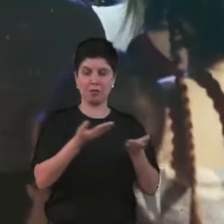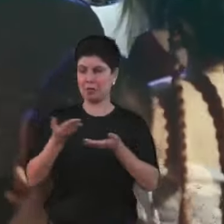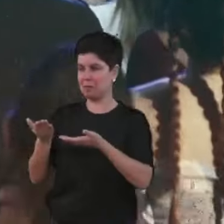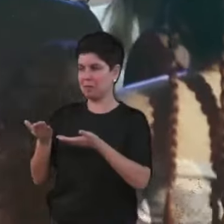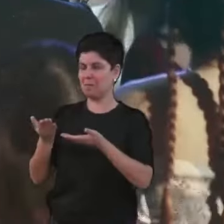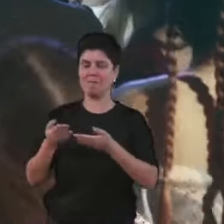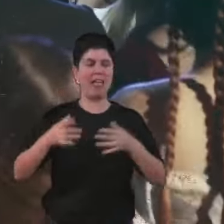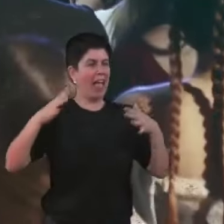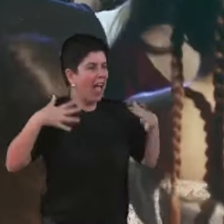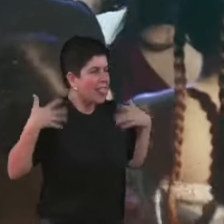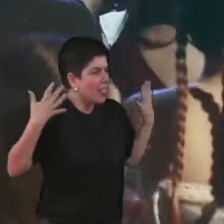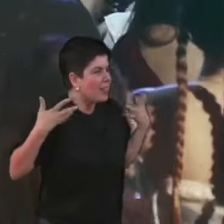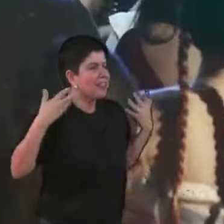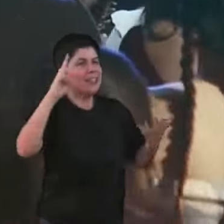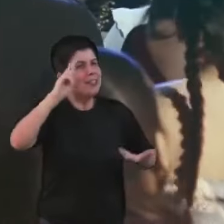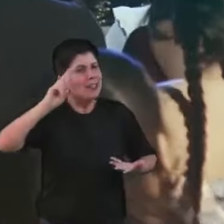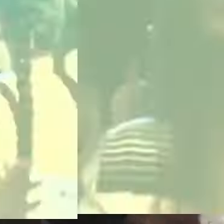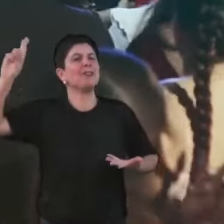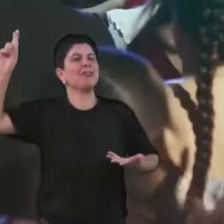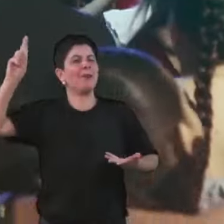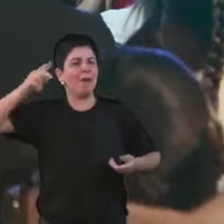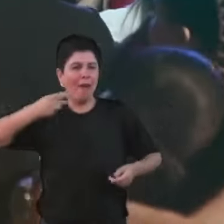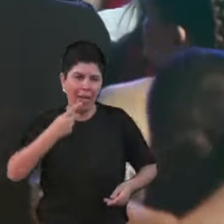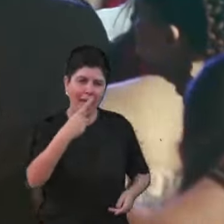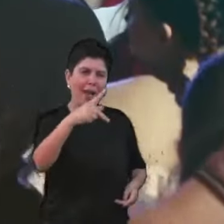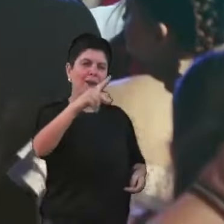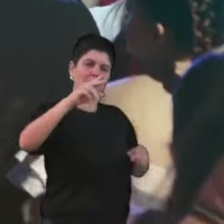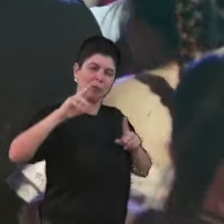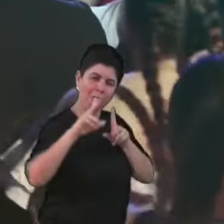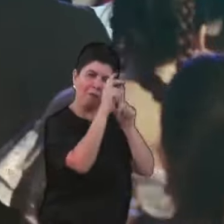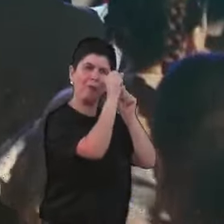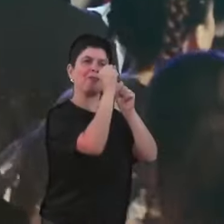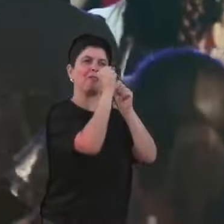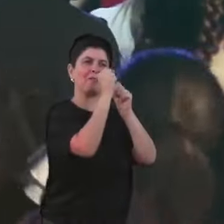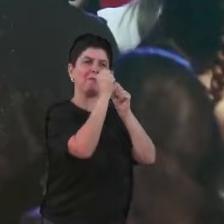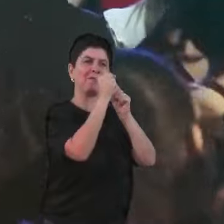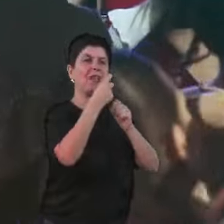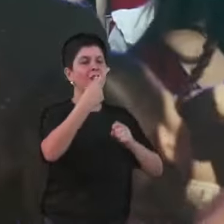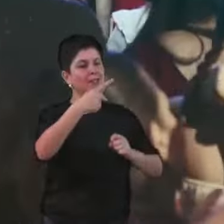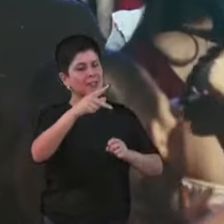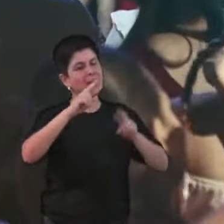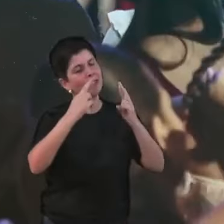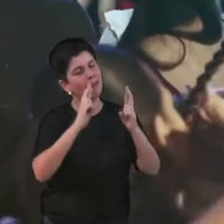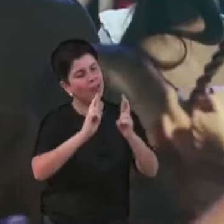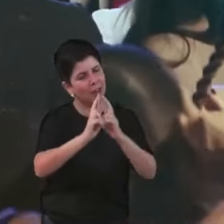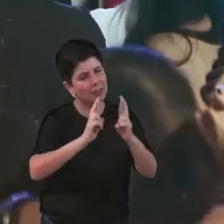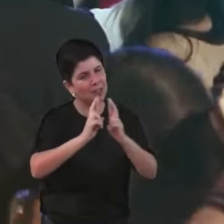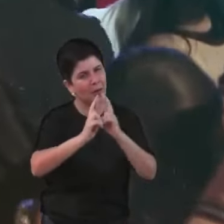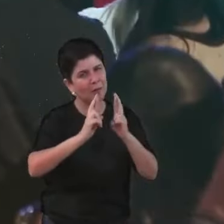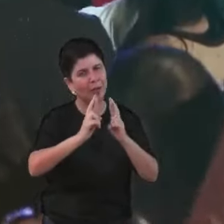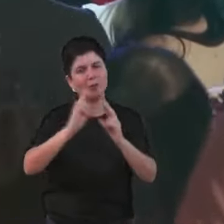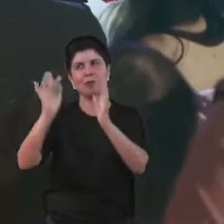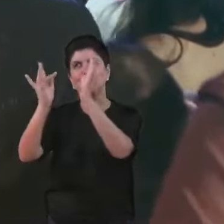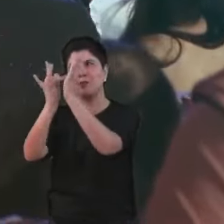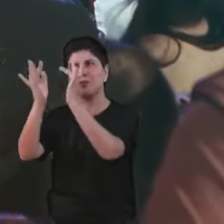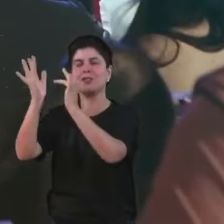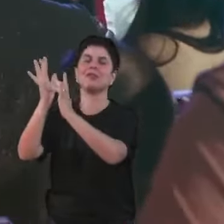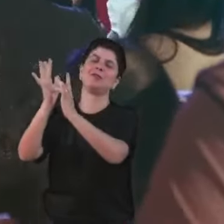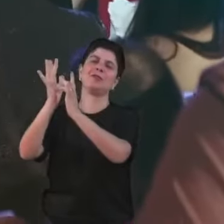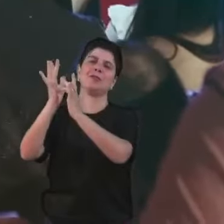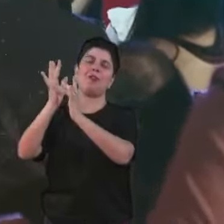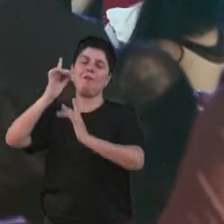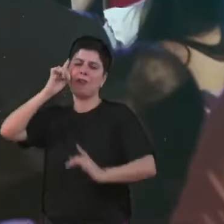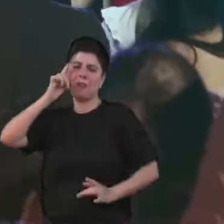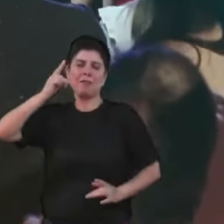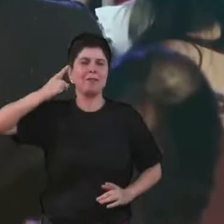Senhor é a tua força. Diga: o seu relacionamento com Jesus Cristo vai